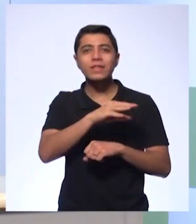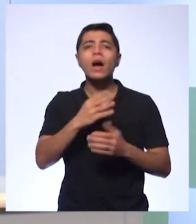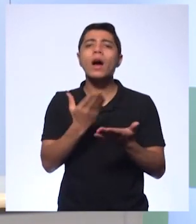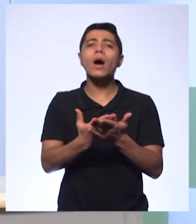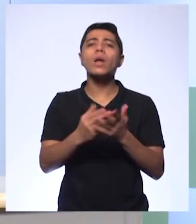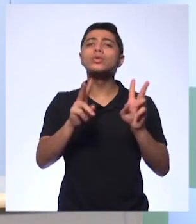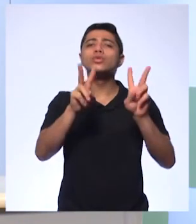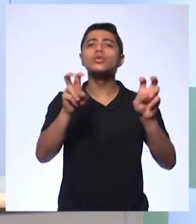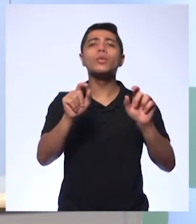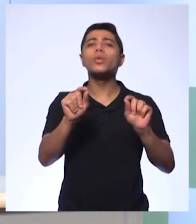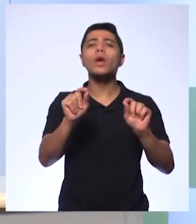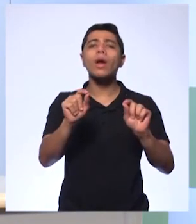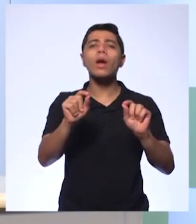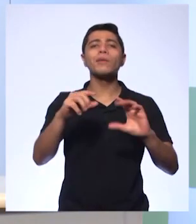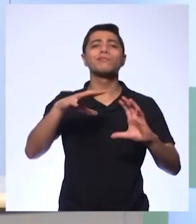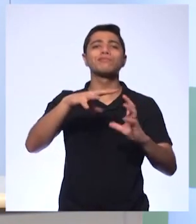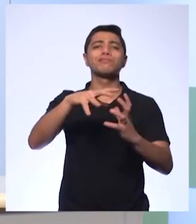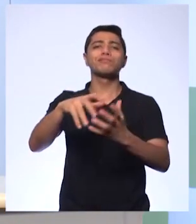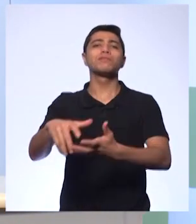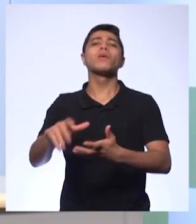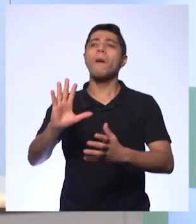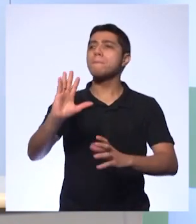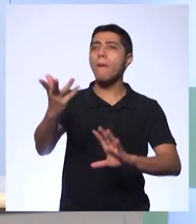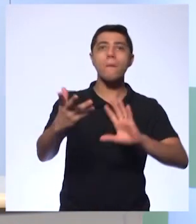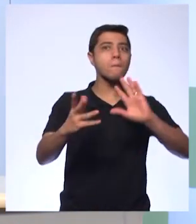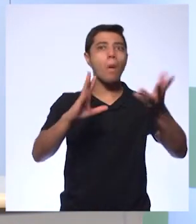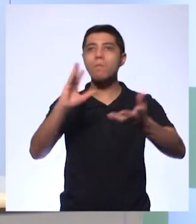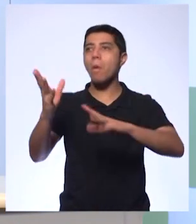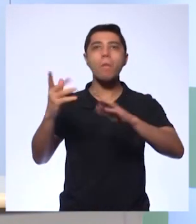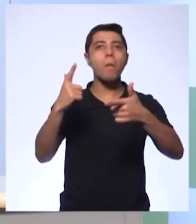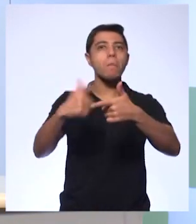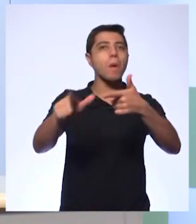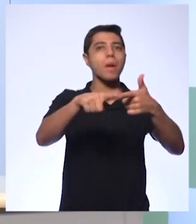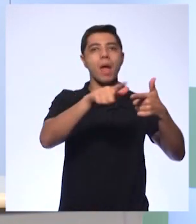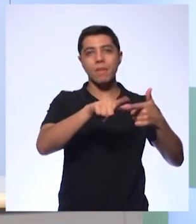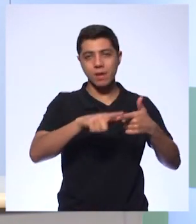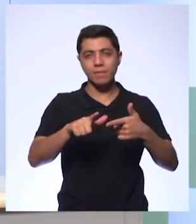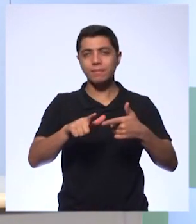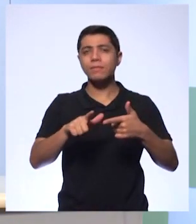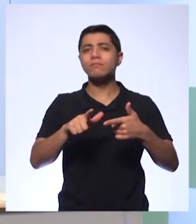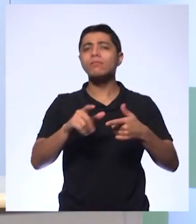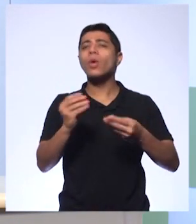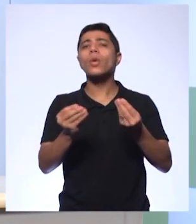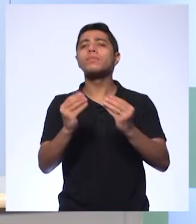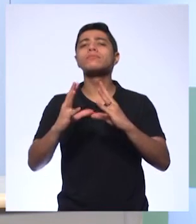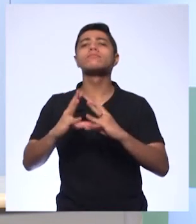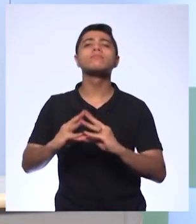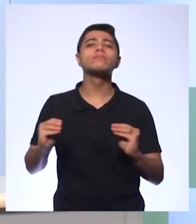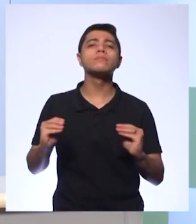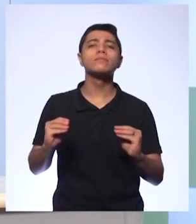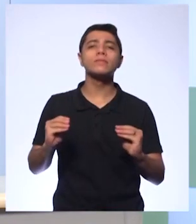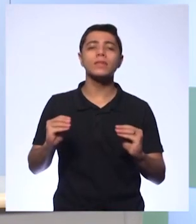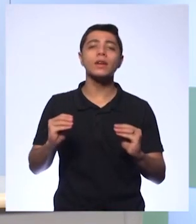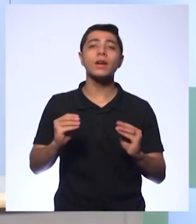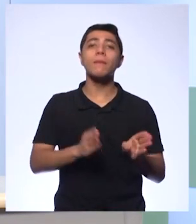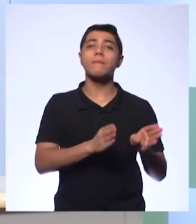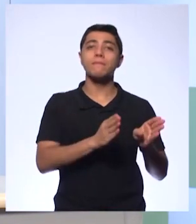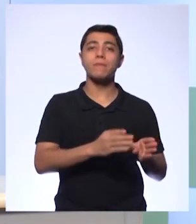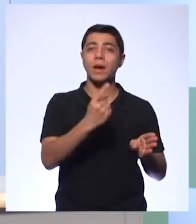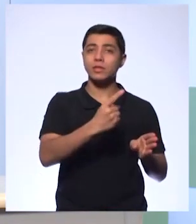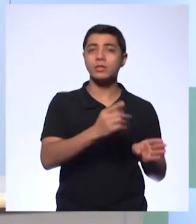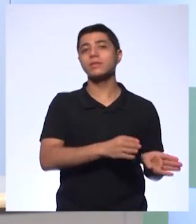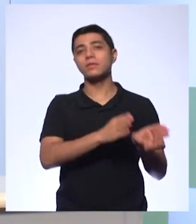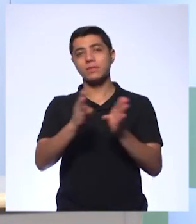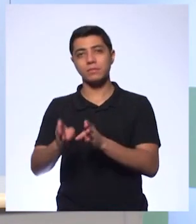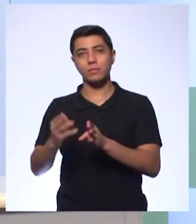desastres naturais, problemas e soluções, parte 2. Quem vai ministrar a aula para a gente, claro, é o professor Antônio Russo. Tudo